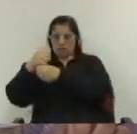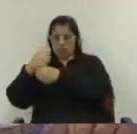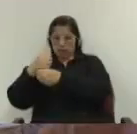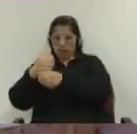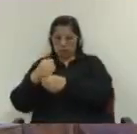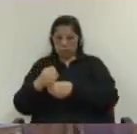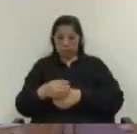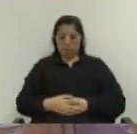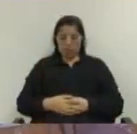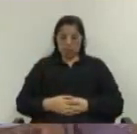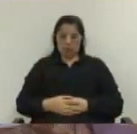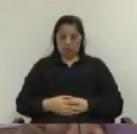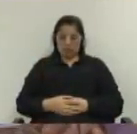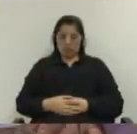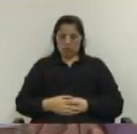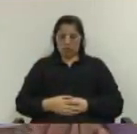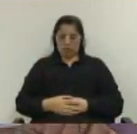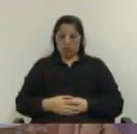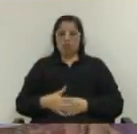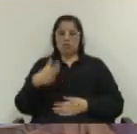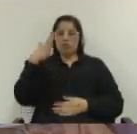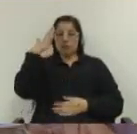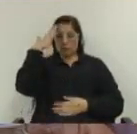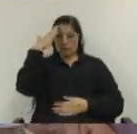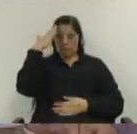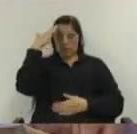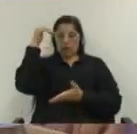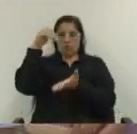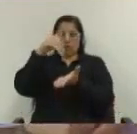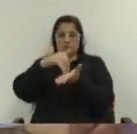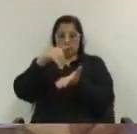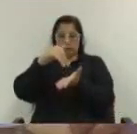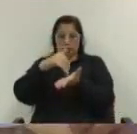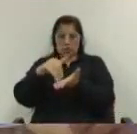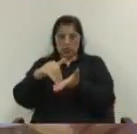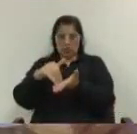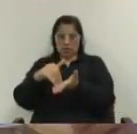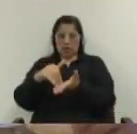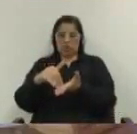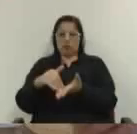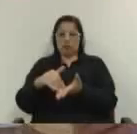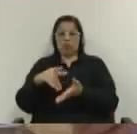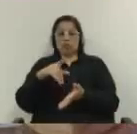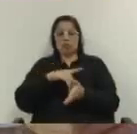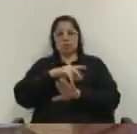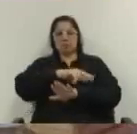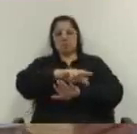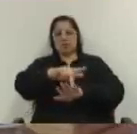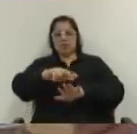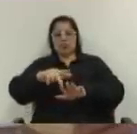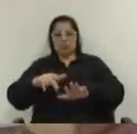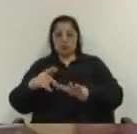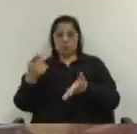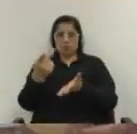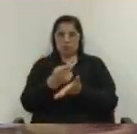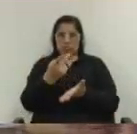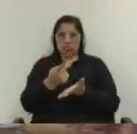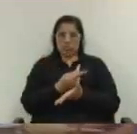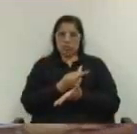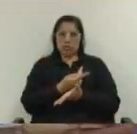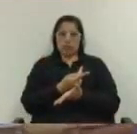Pública estava envolvido em mais de 5 dezenas de desvios de conduta e tendo